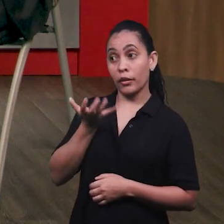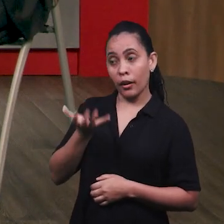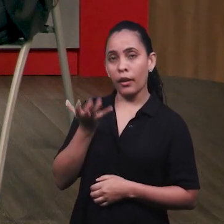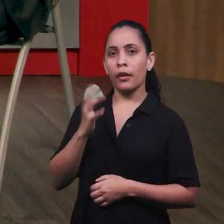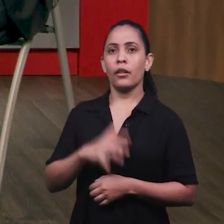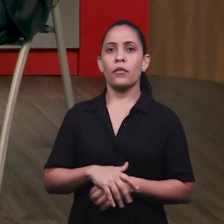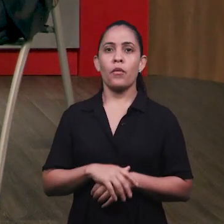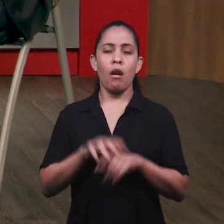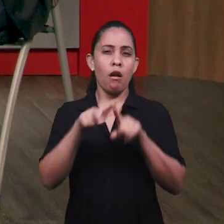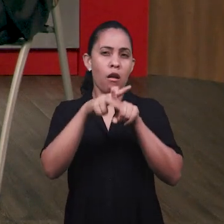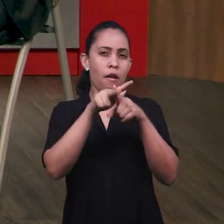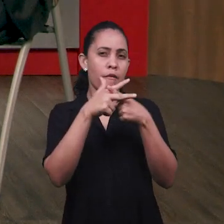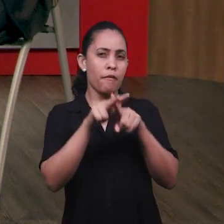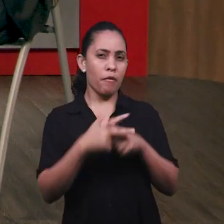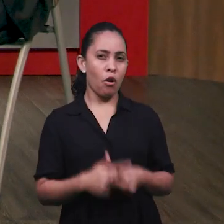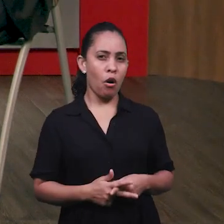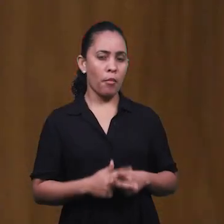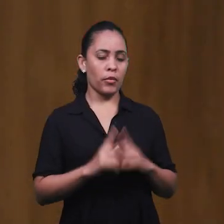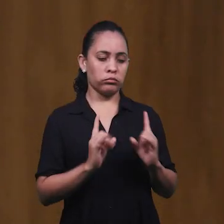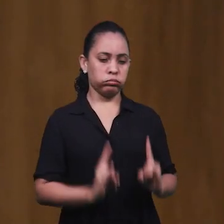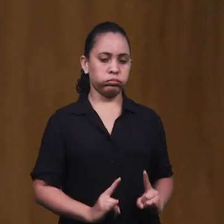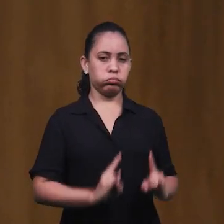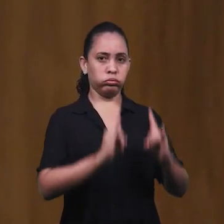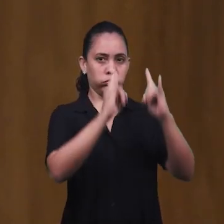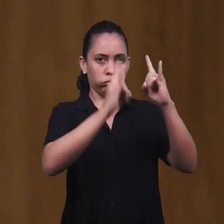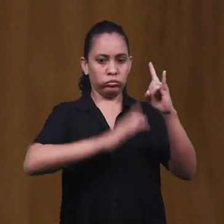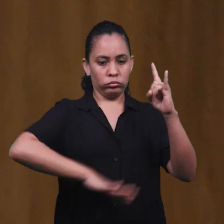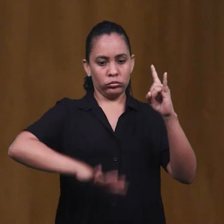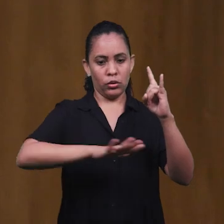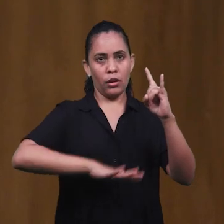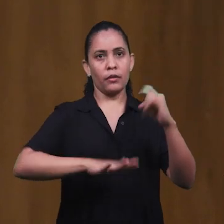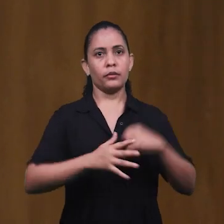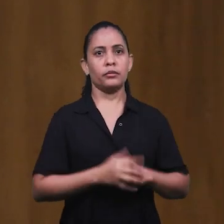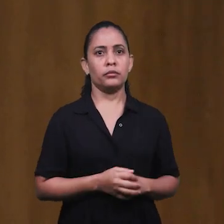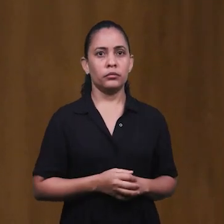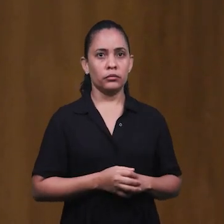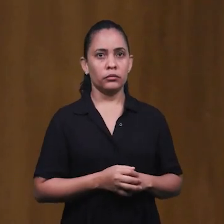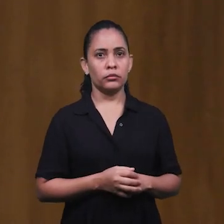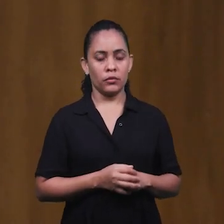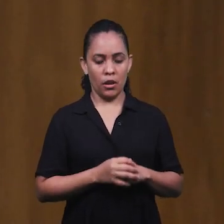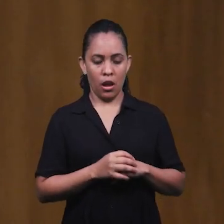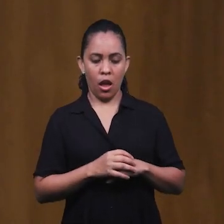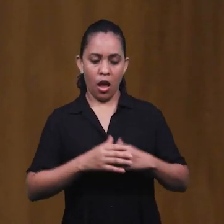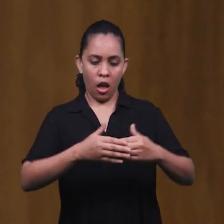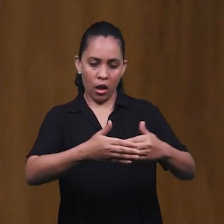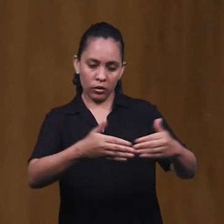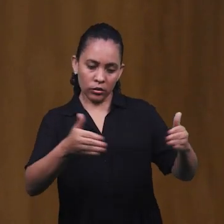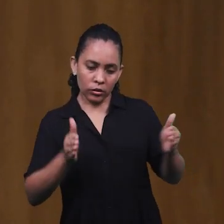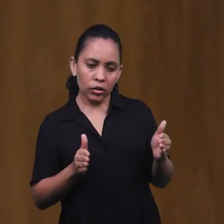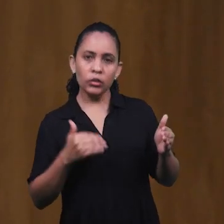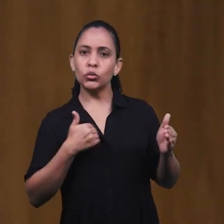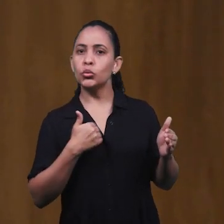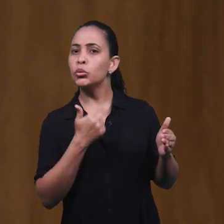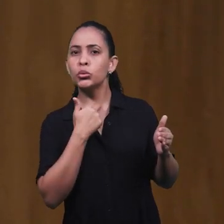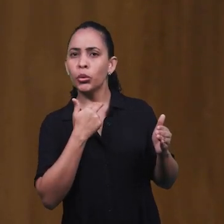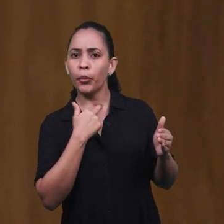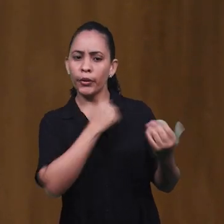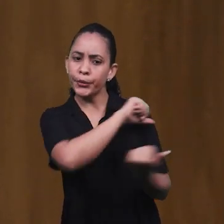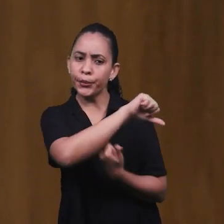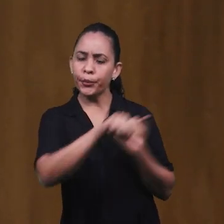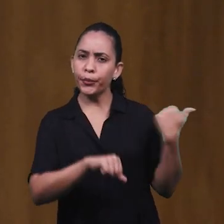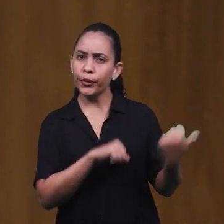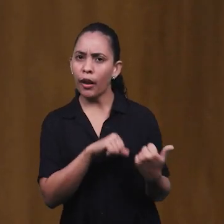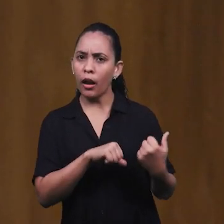uma reforma no seu imóvel que altere a forma, né, da fachada, né, ela não pode fazer isso porque,